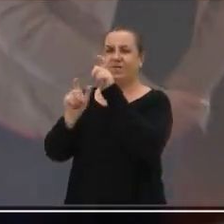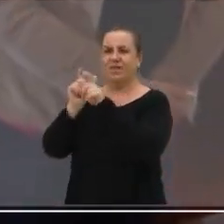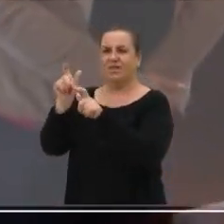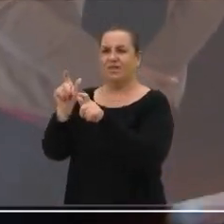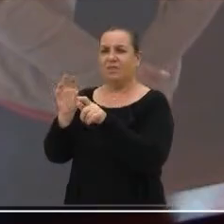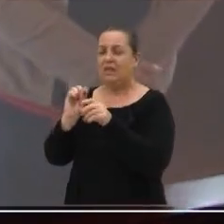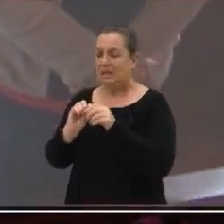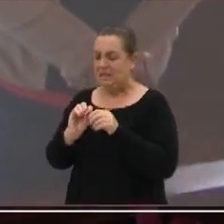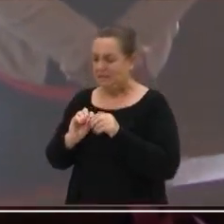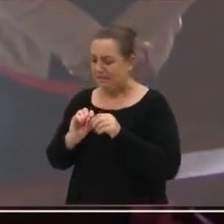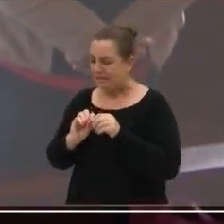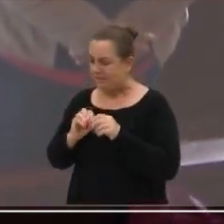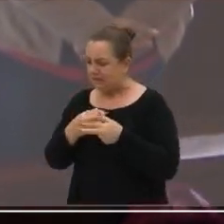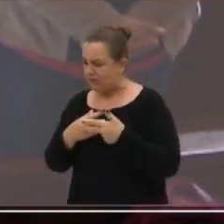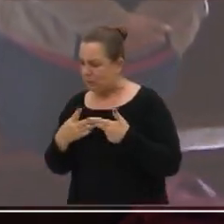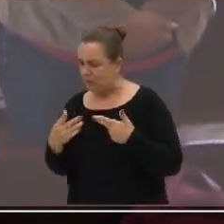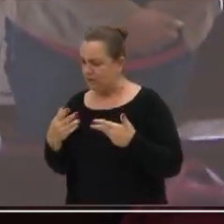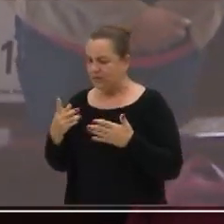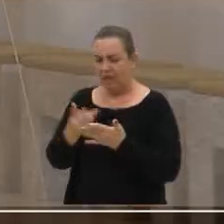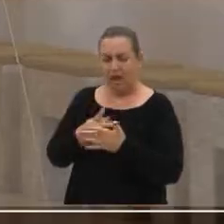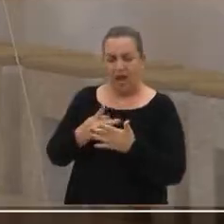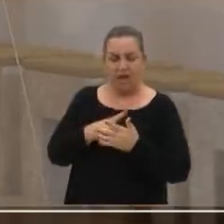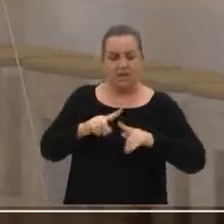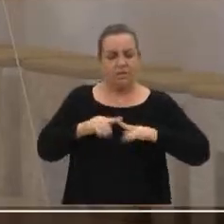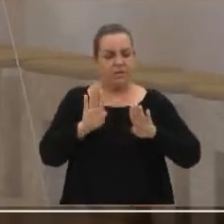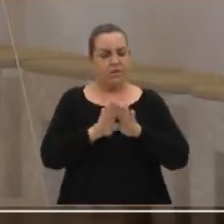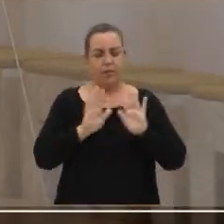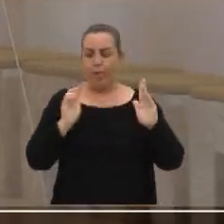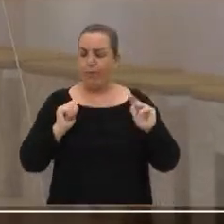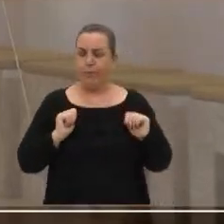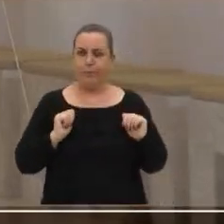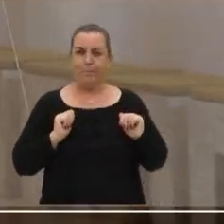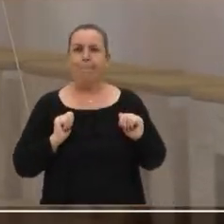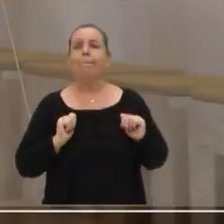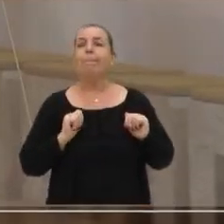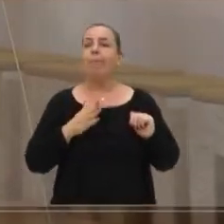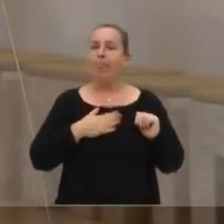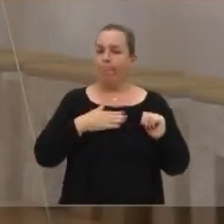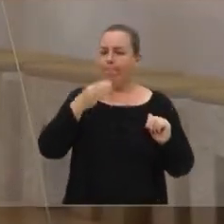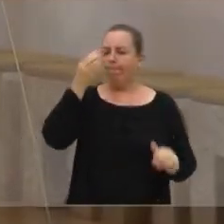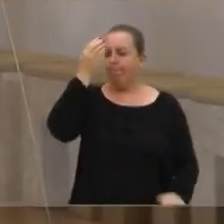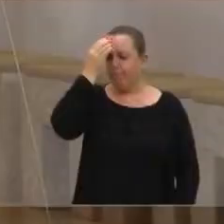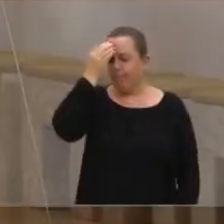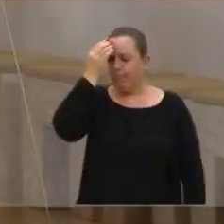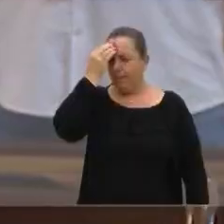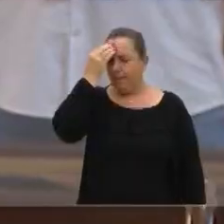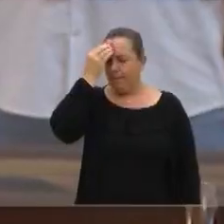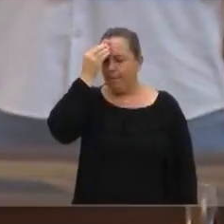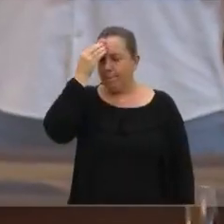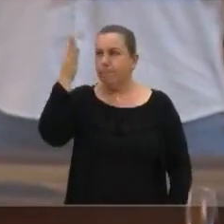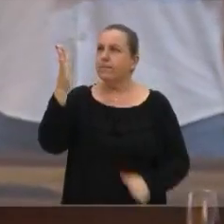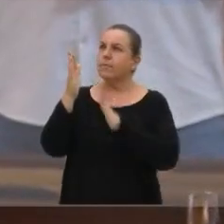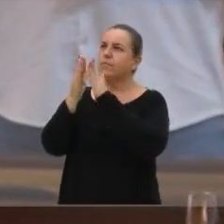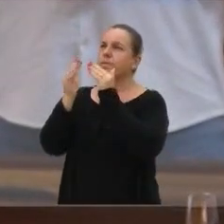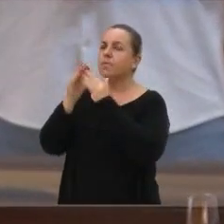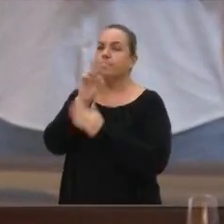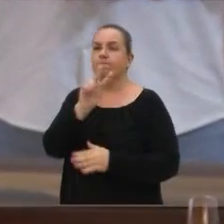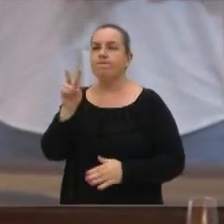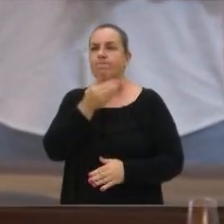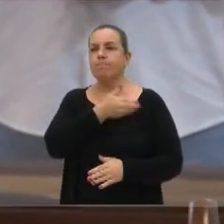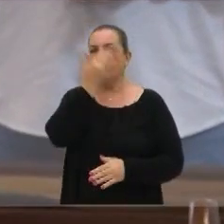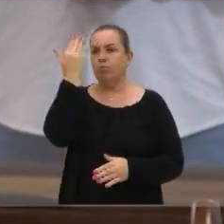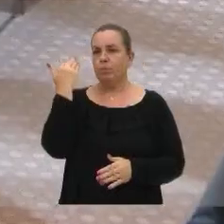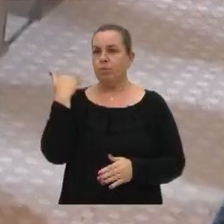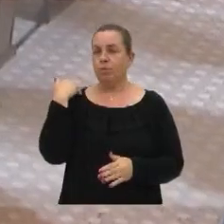palavras, atos e omissões, por minha culpa, minha tão grande culpa, e peço